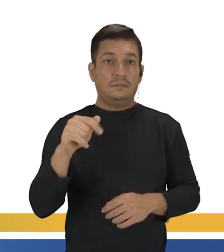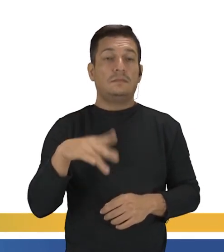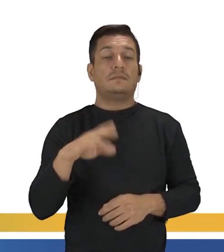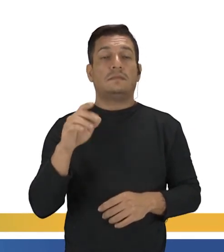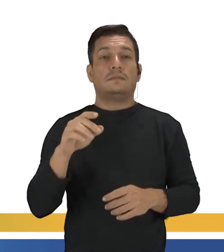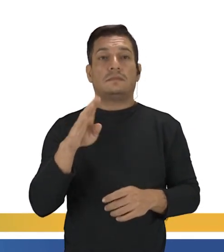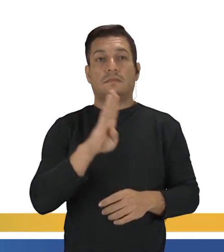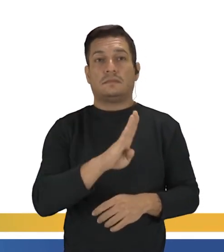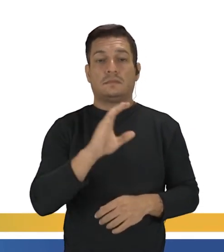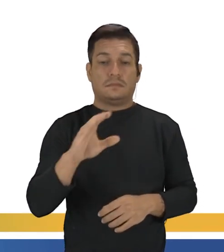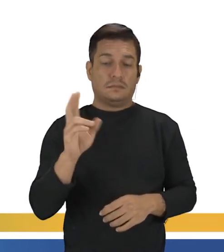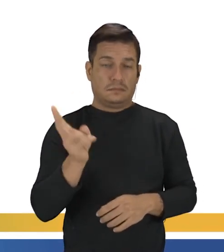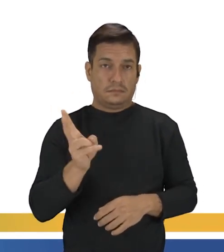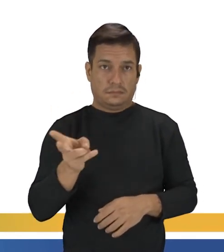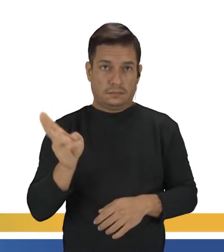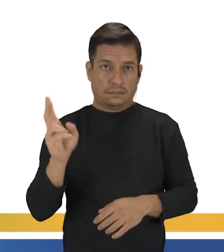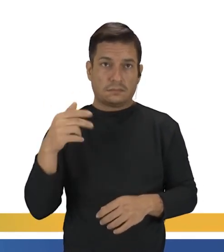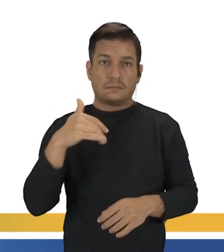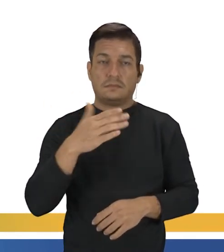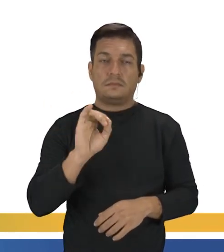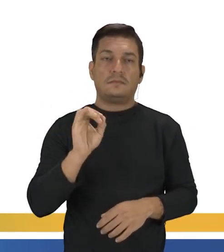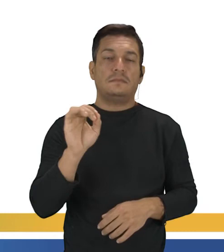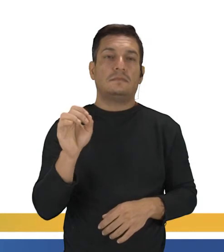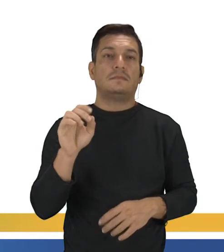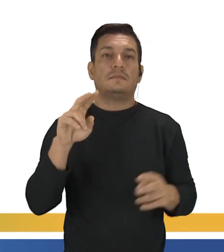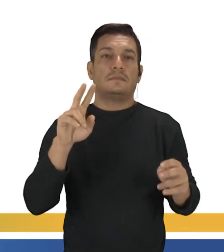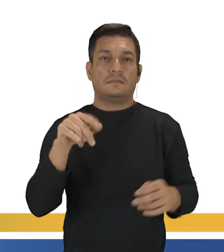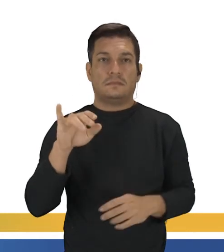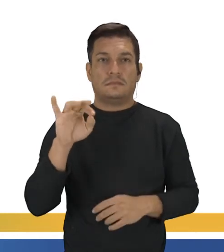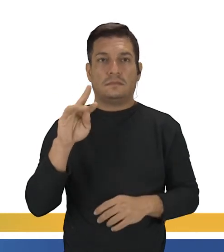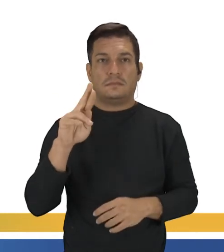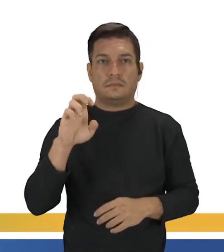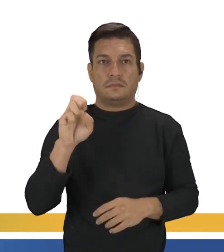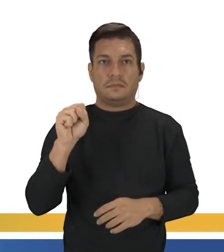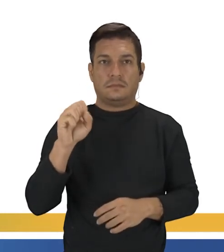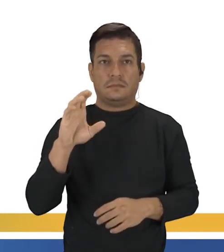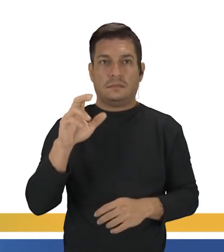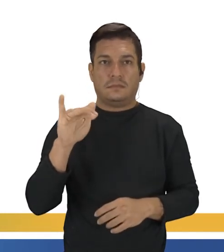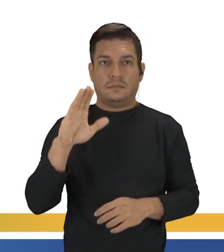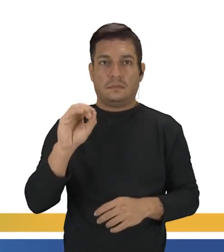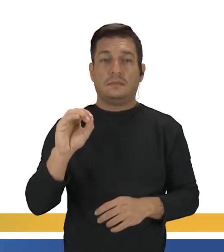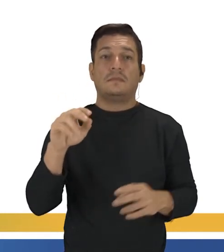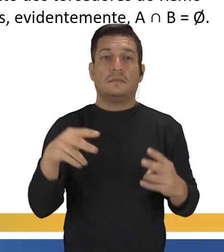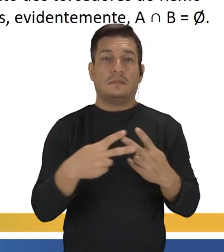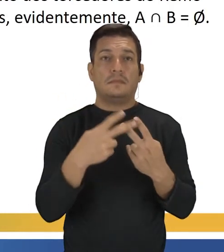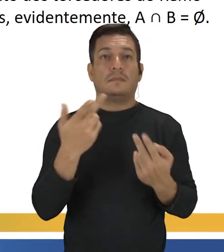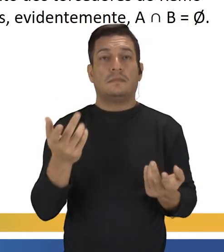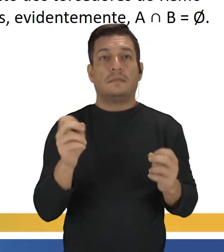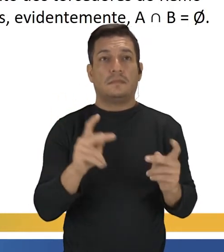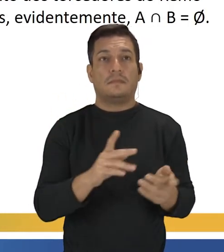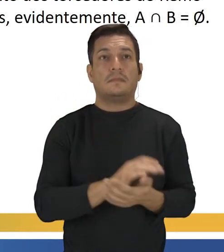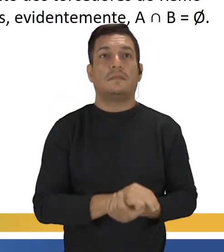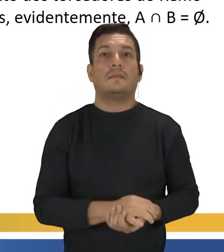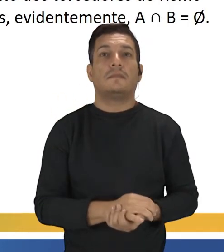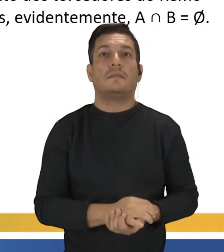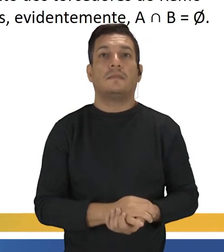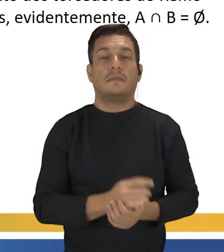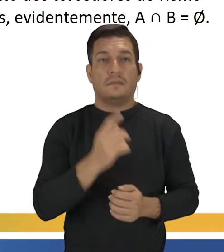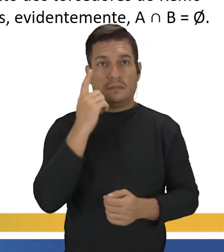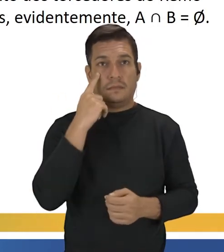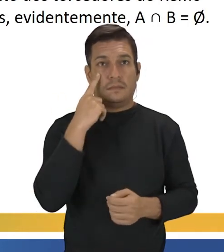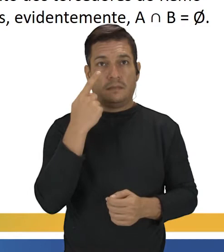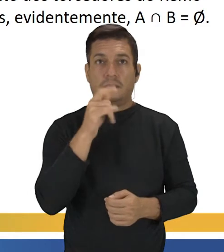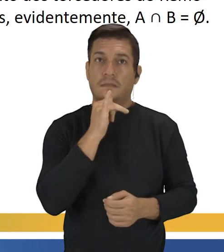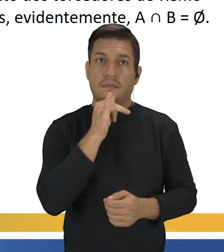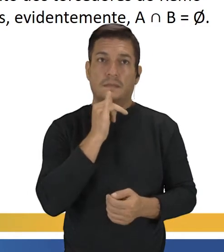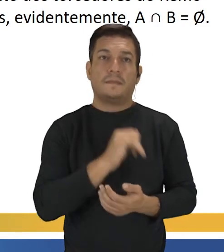está em B e em C ao mesmo tempo é o 10, que é o que a gente chama de interseção. Ok? Então, vamos ver agora mais um